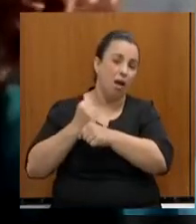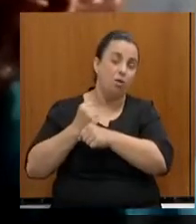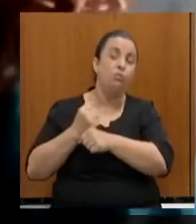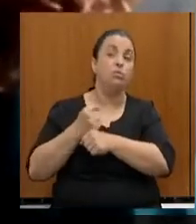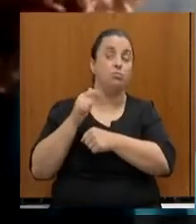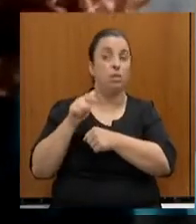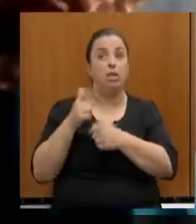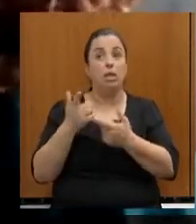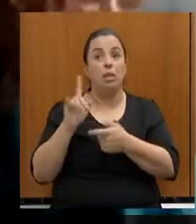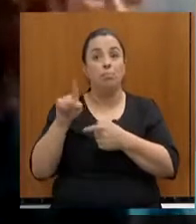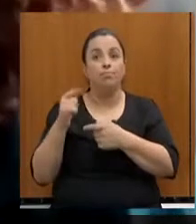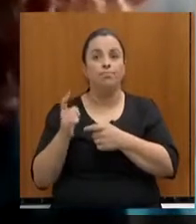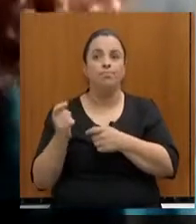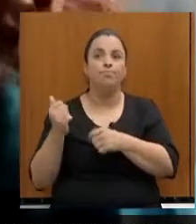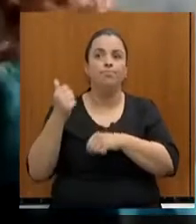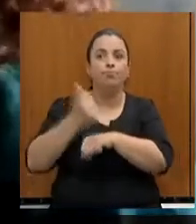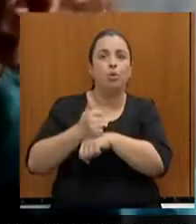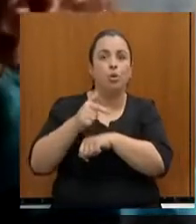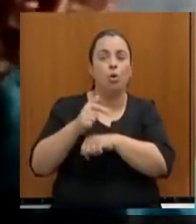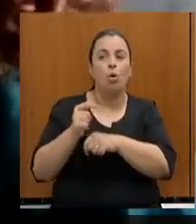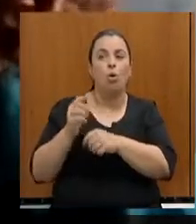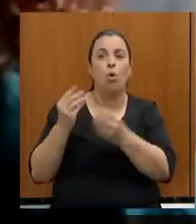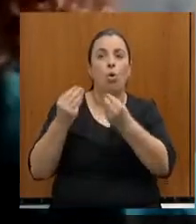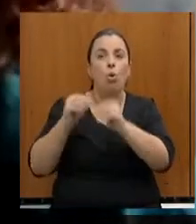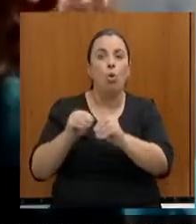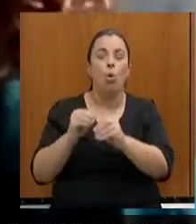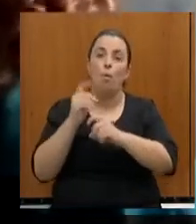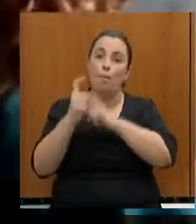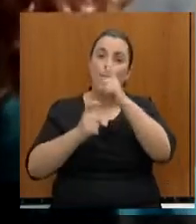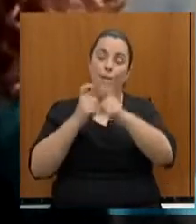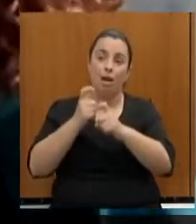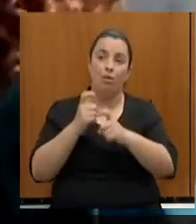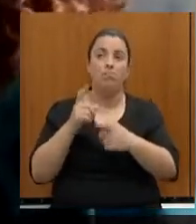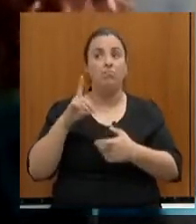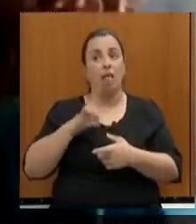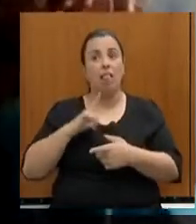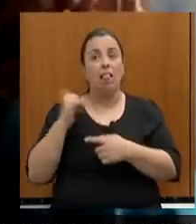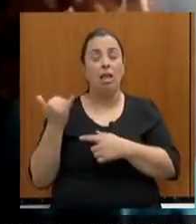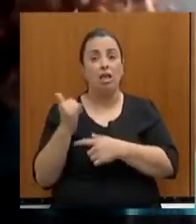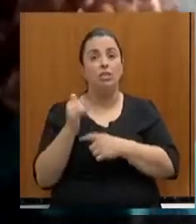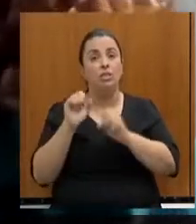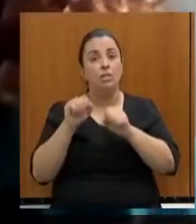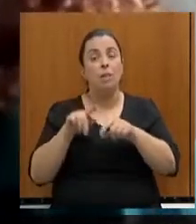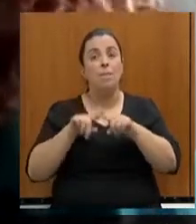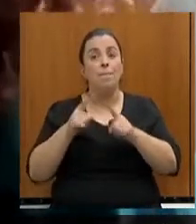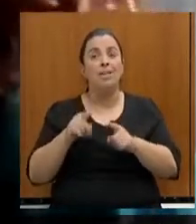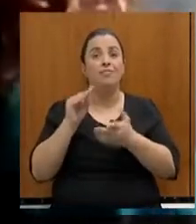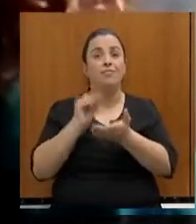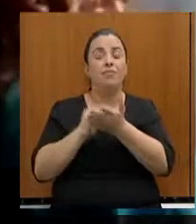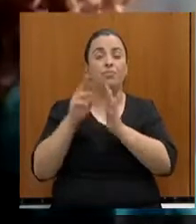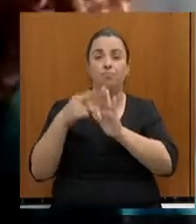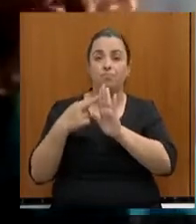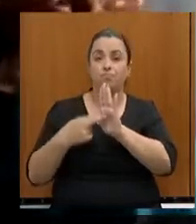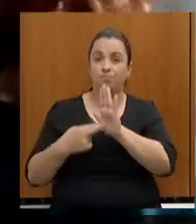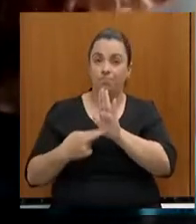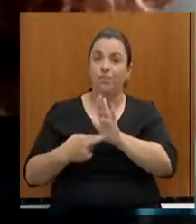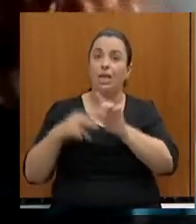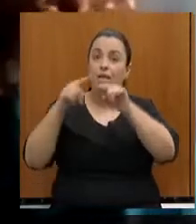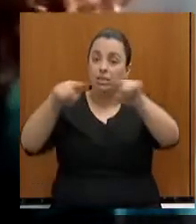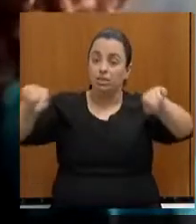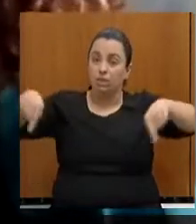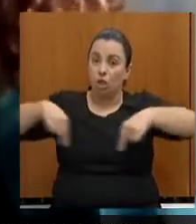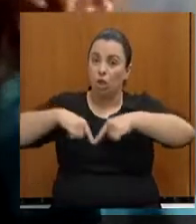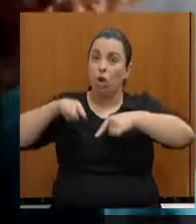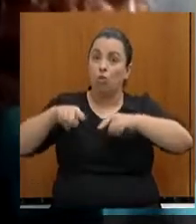Parque ali é lógico ela tem energia Mas de qualquer forma a gente não tem uma regularização fundiária dessa